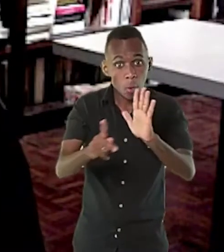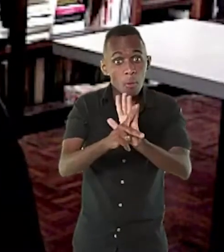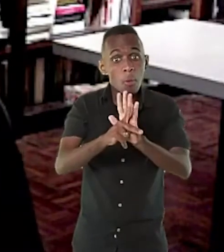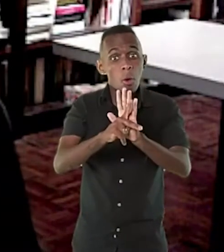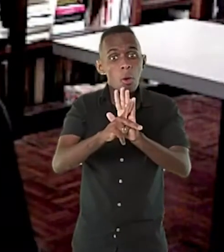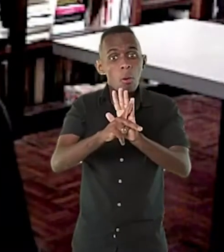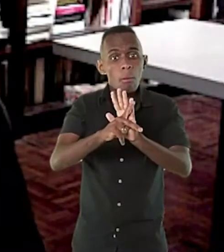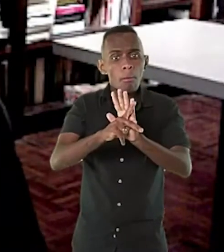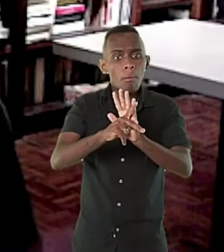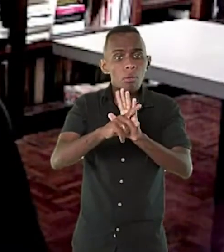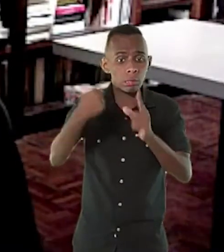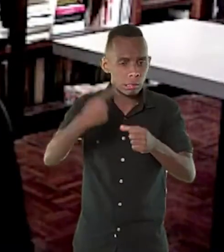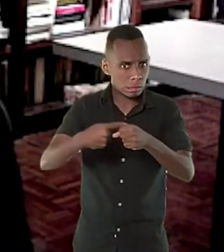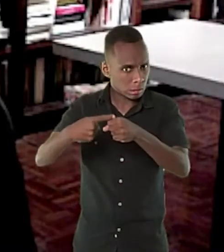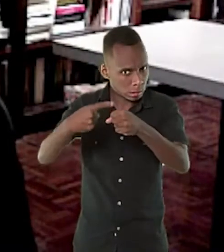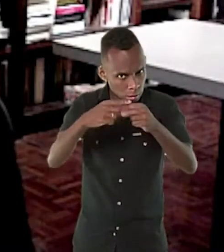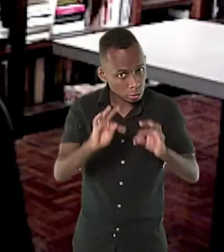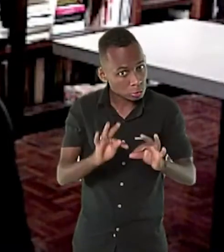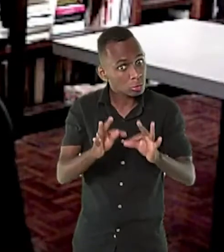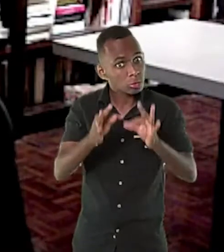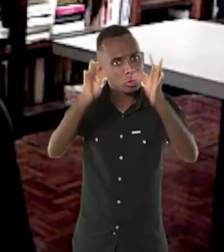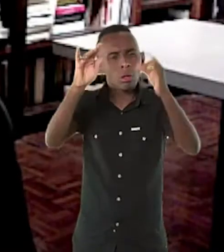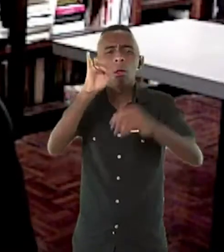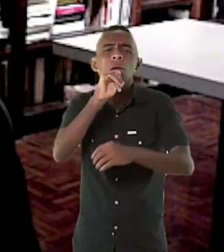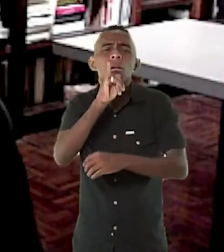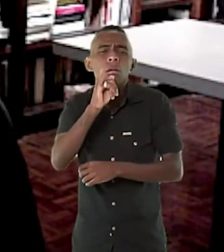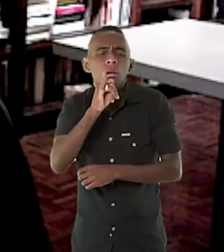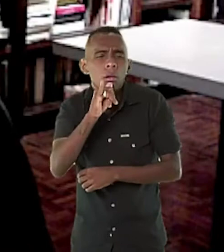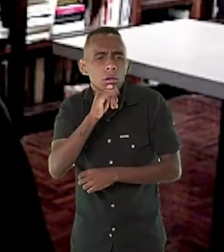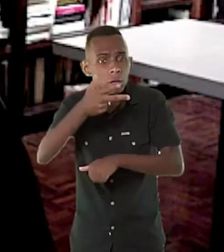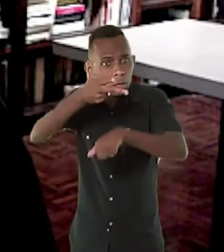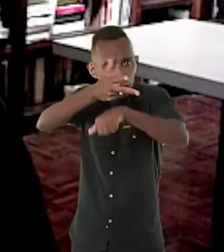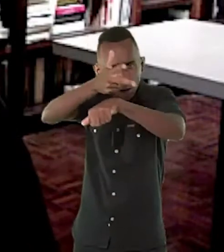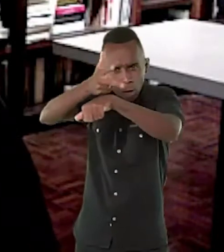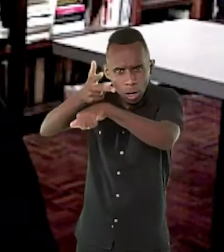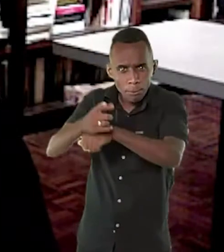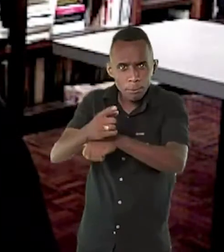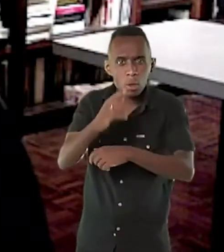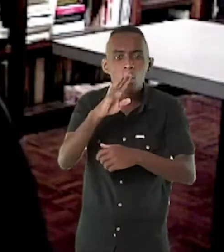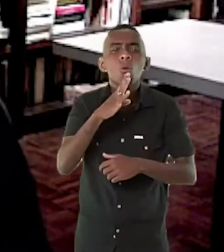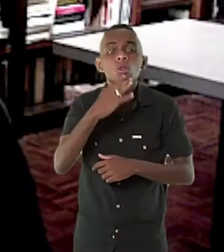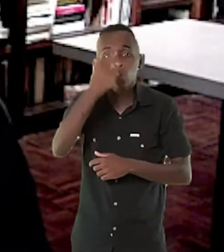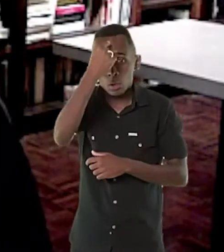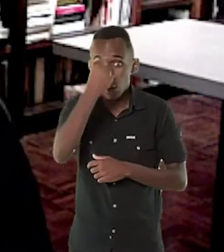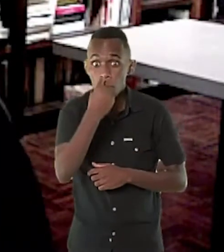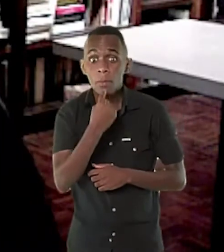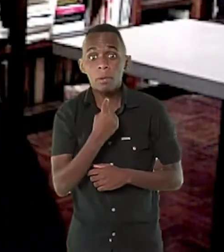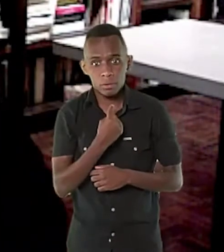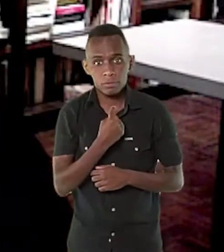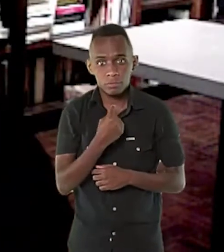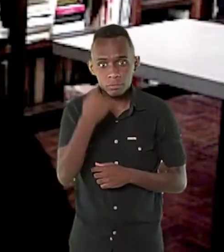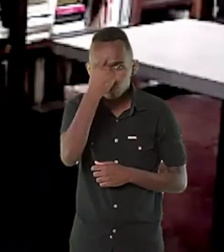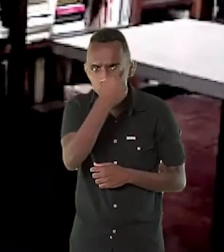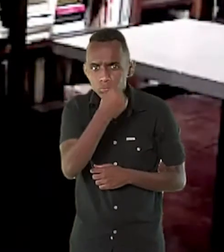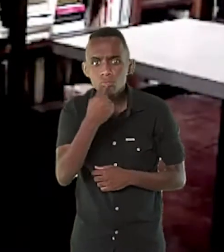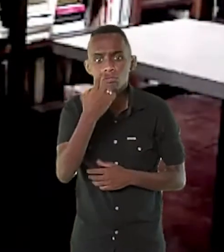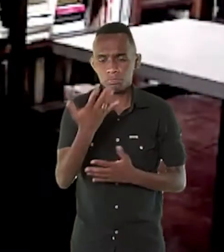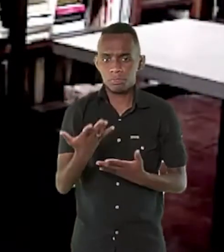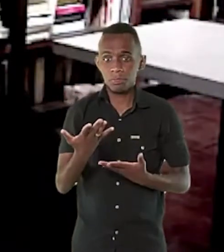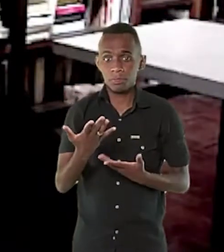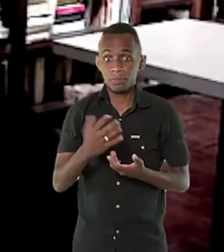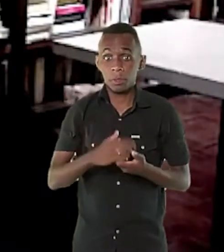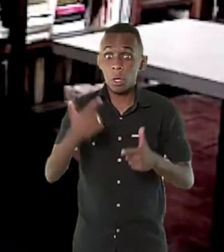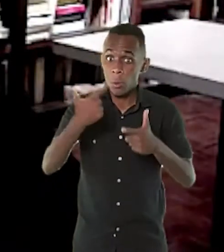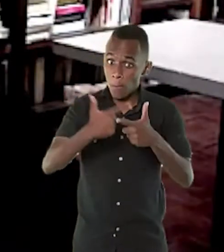um todo. Um exemplo são as câmeras de reconhecimento facial e os inúmeros problemas que